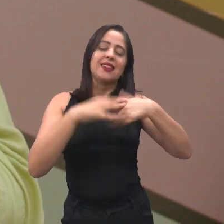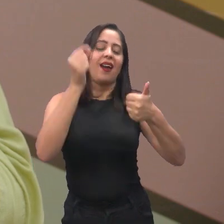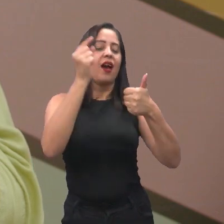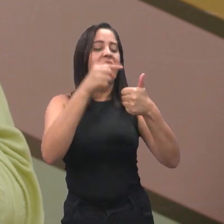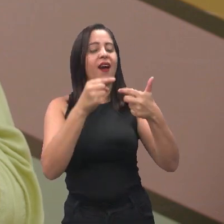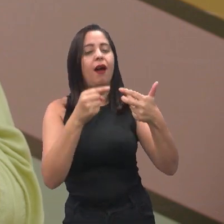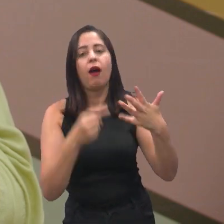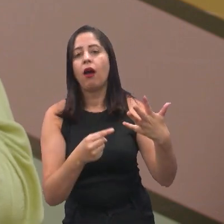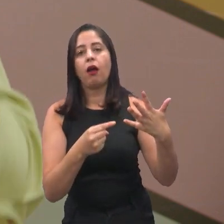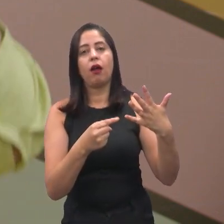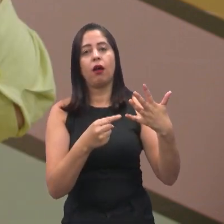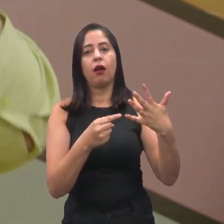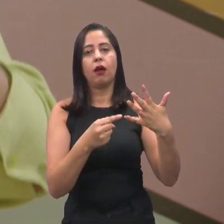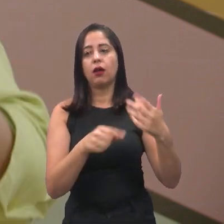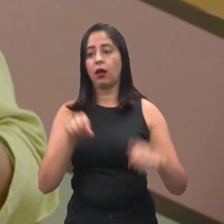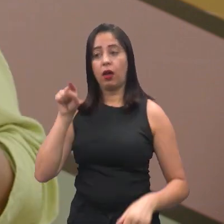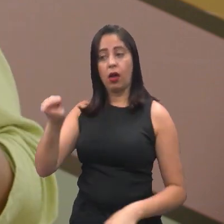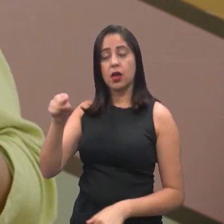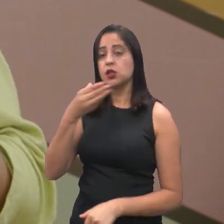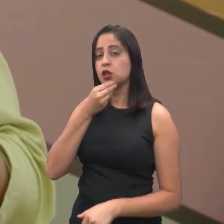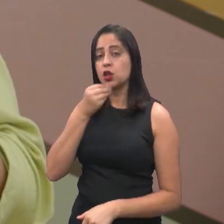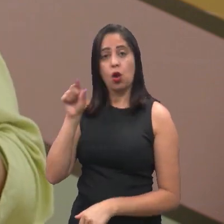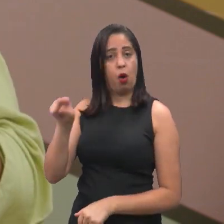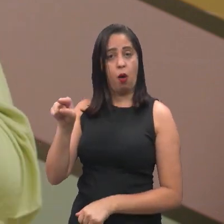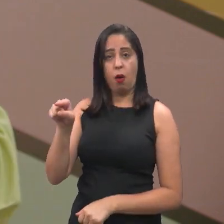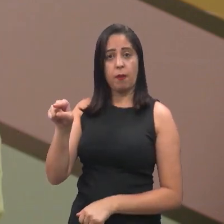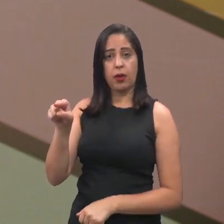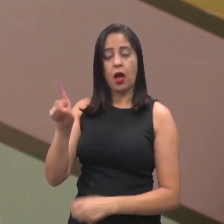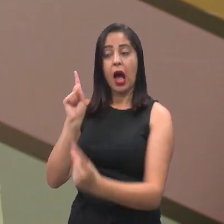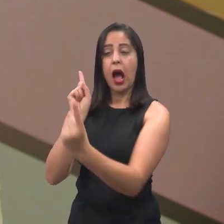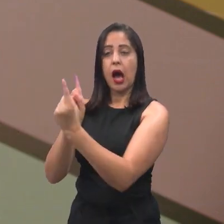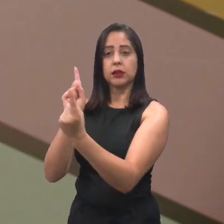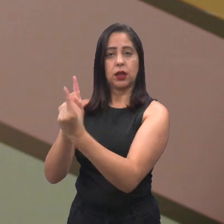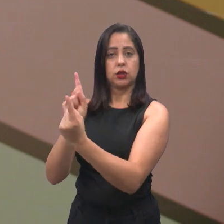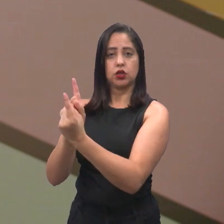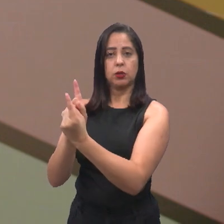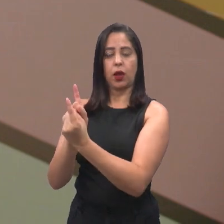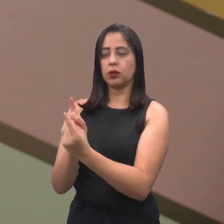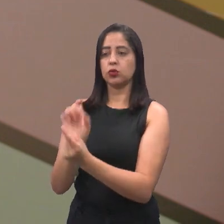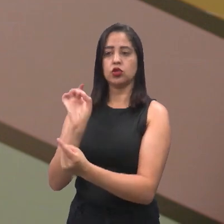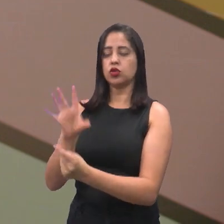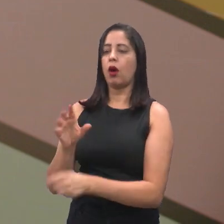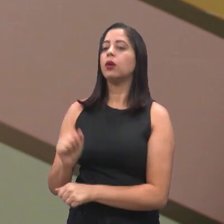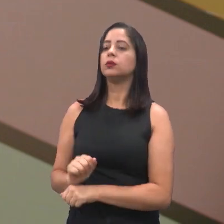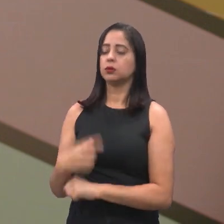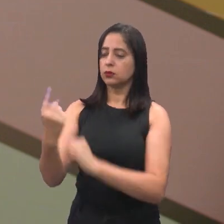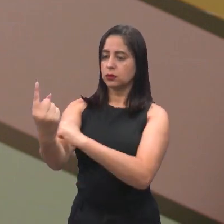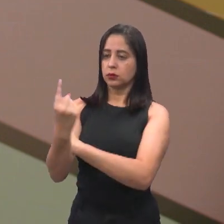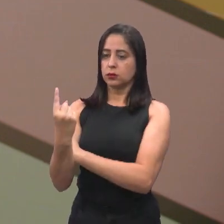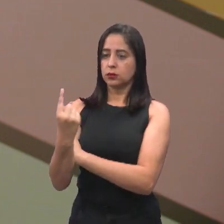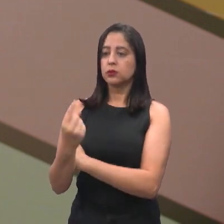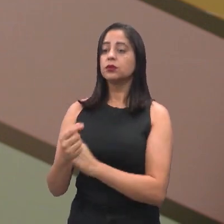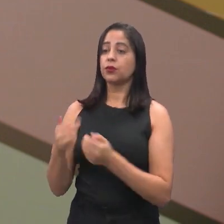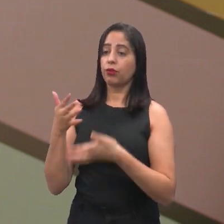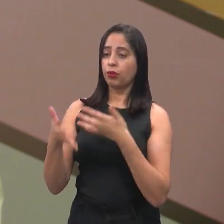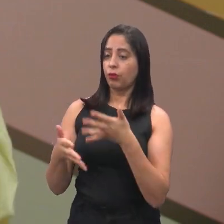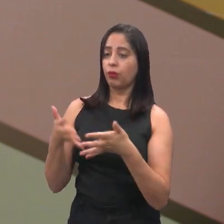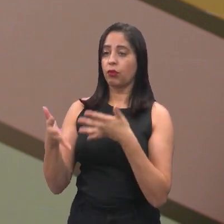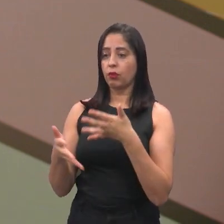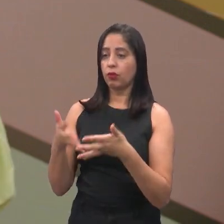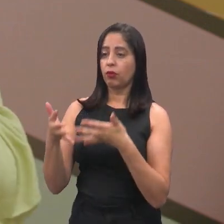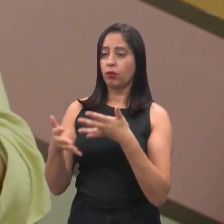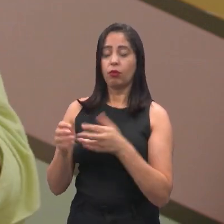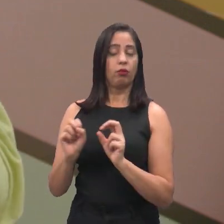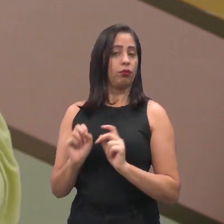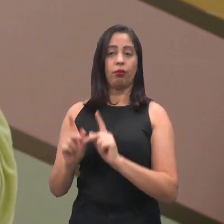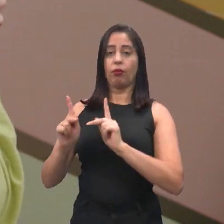sorridente. Esse atendente do gênero masculino, se ele atender e é isso, tá tudo esperado e tá tudo bem. A sociedade